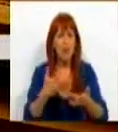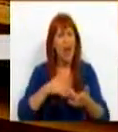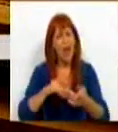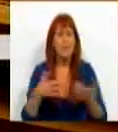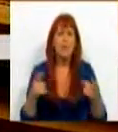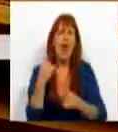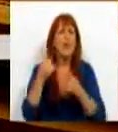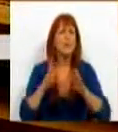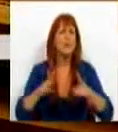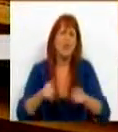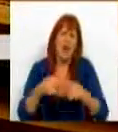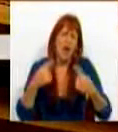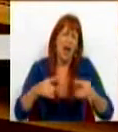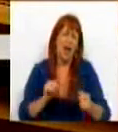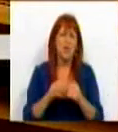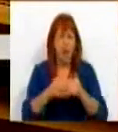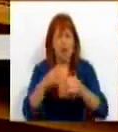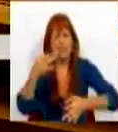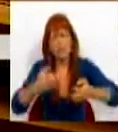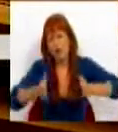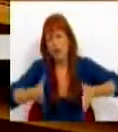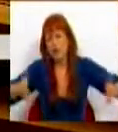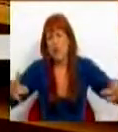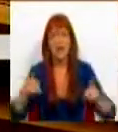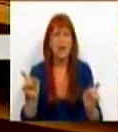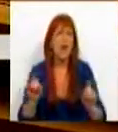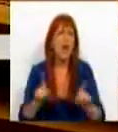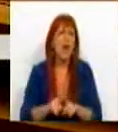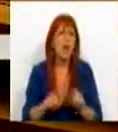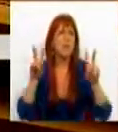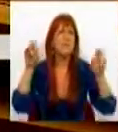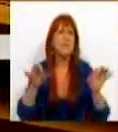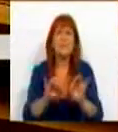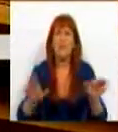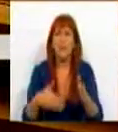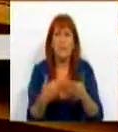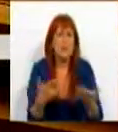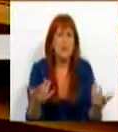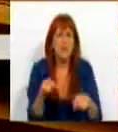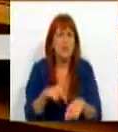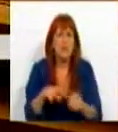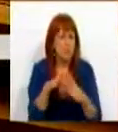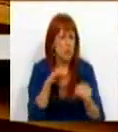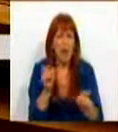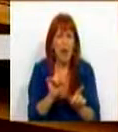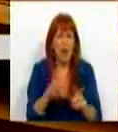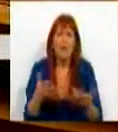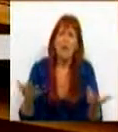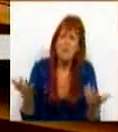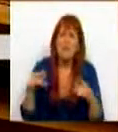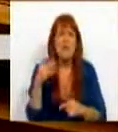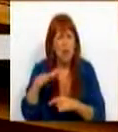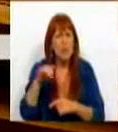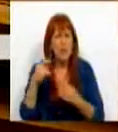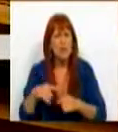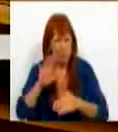que, aliás, algumas delas até já existem no nosso ordenamento jurídico, não na expressão que é aqui proposta neste modelo, mas de alguma